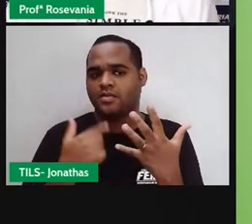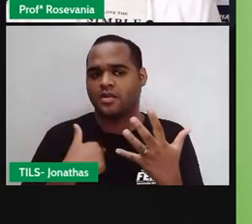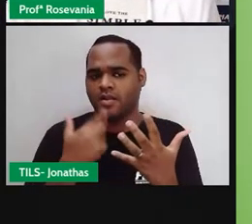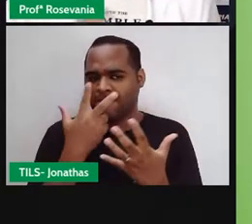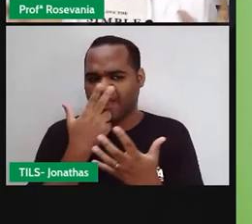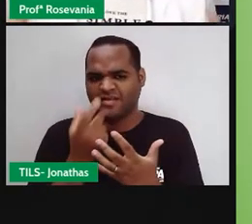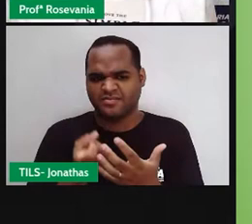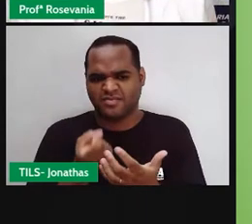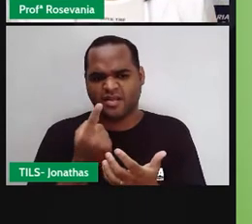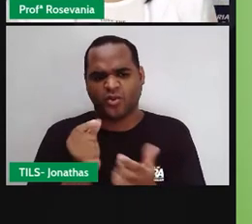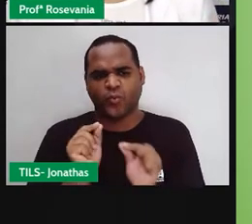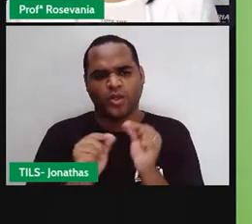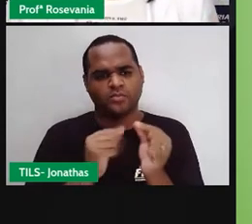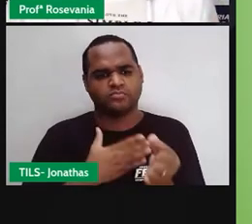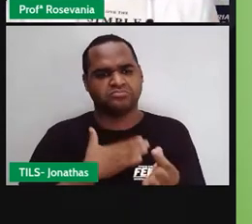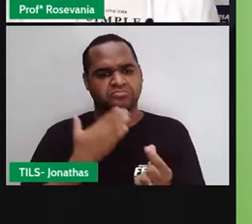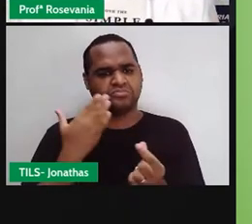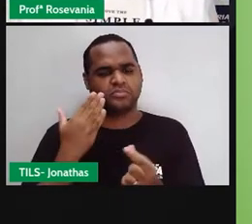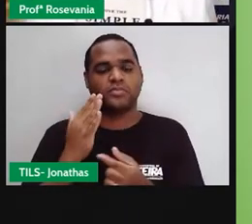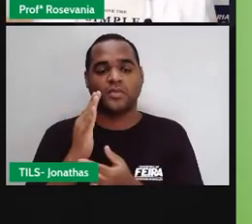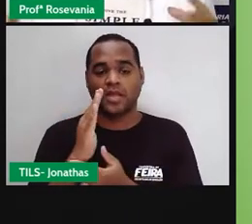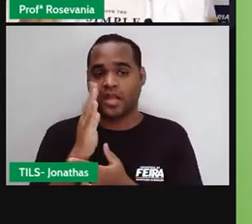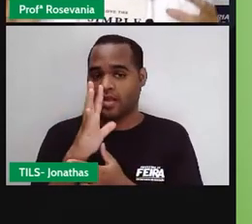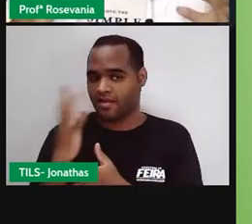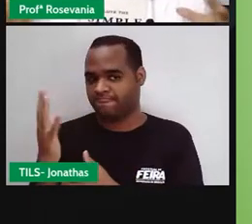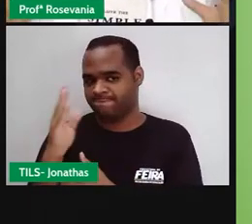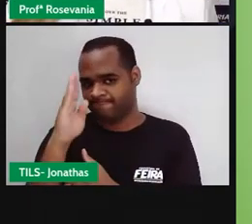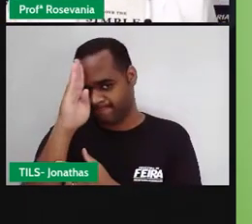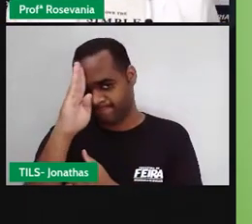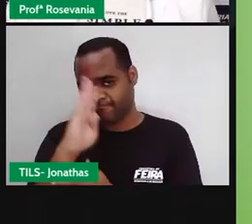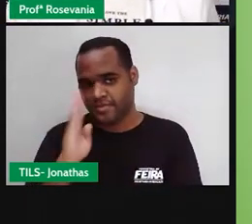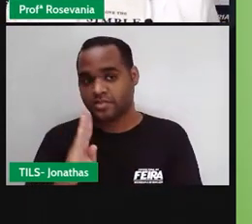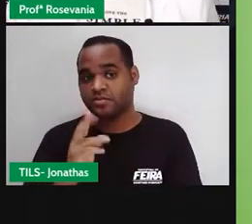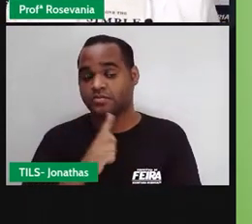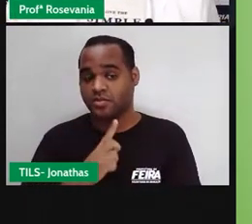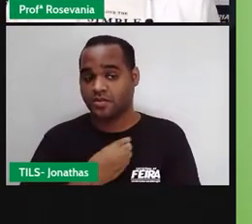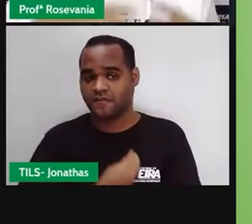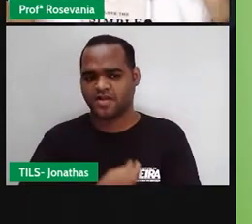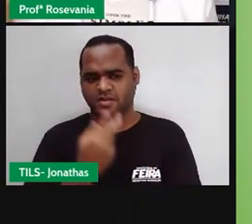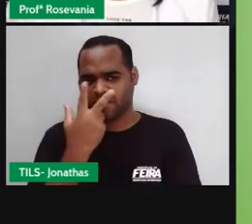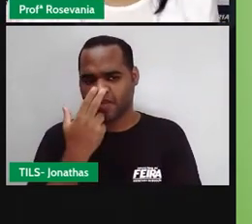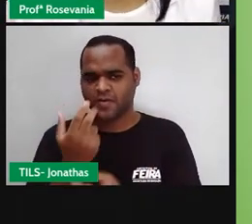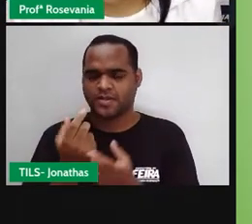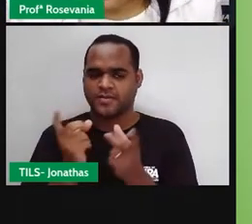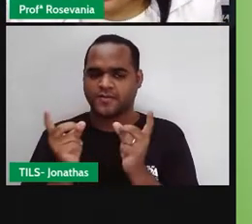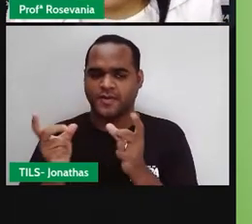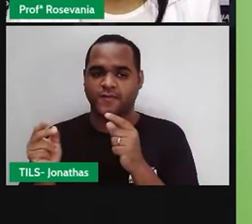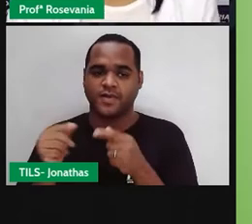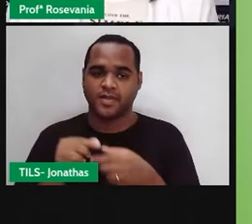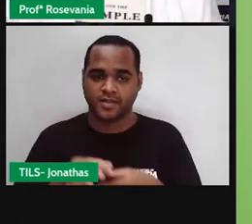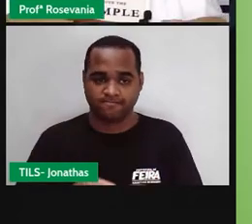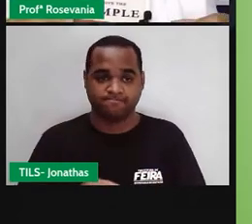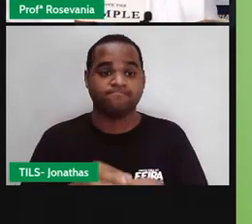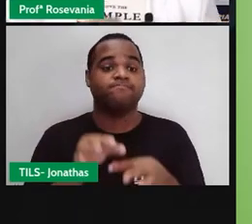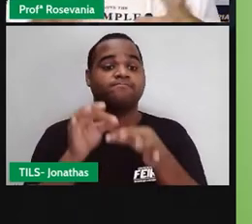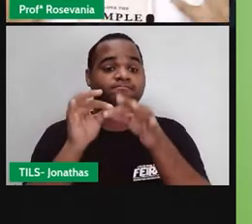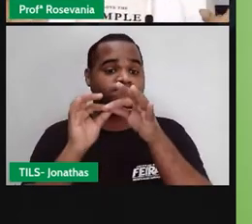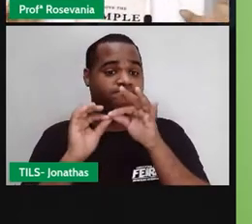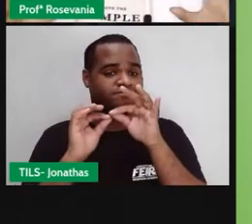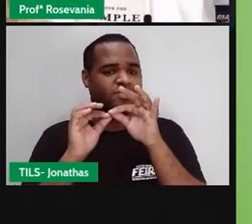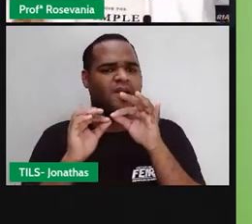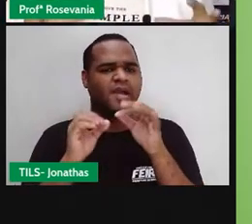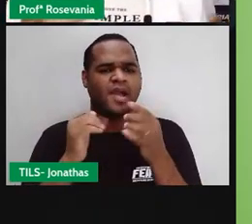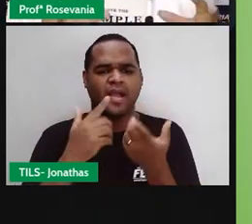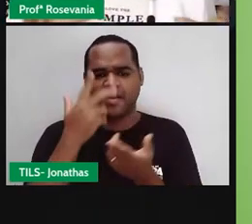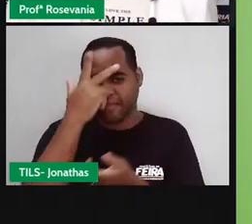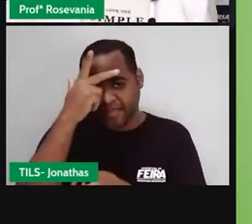susto. Primeiro foi o pau-brasil, e aí acabou um pouco o interesse do pau-brasil, a gente mudou para cana-de-açúcar. Acabou um